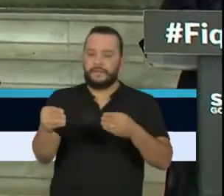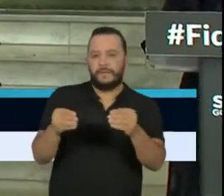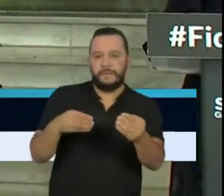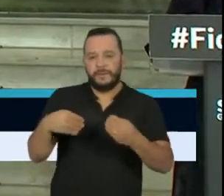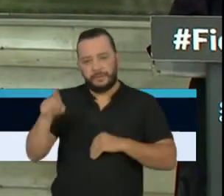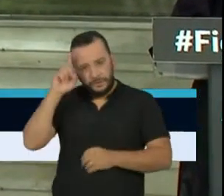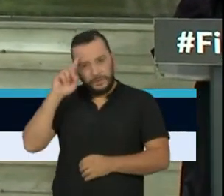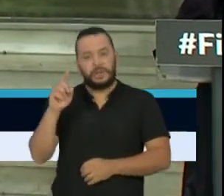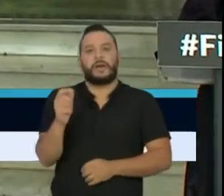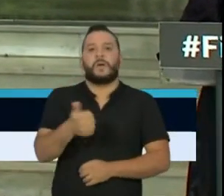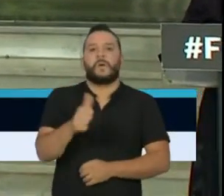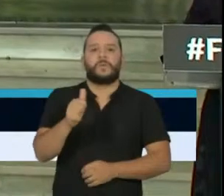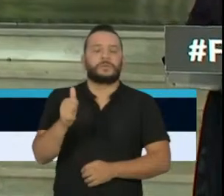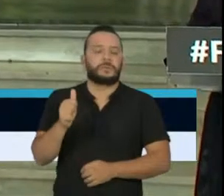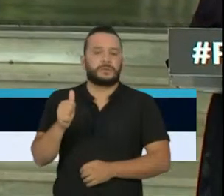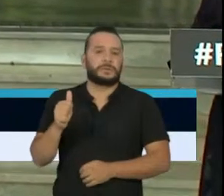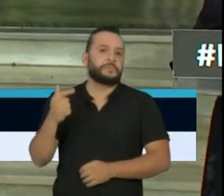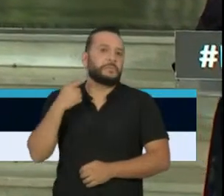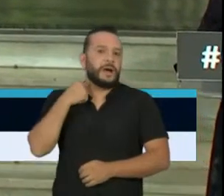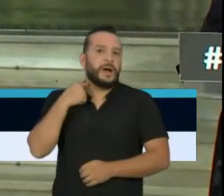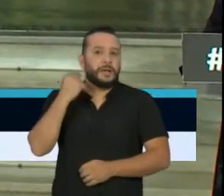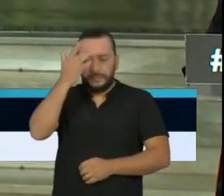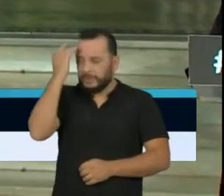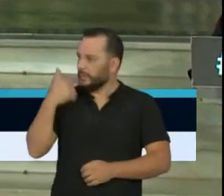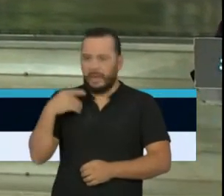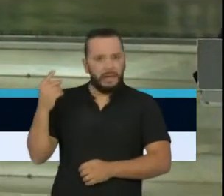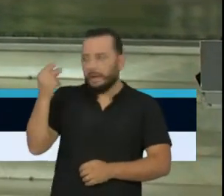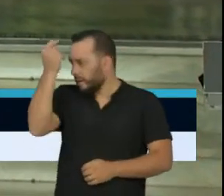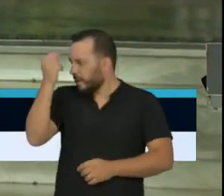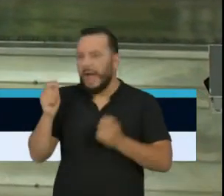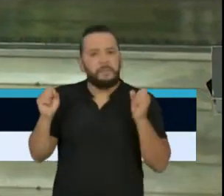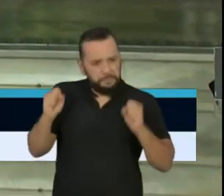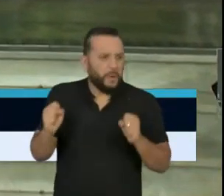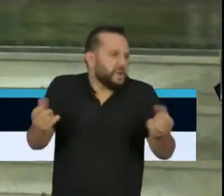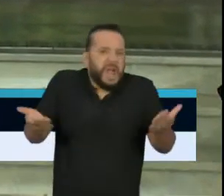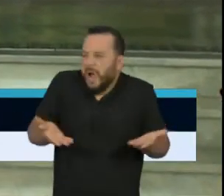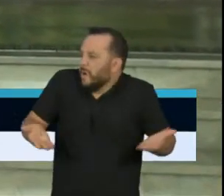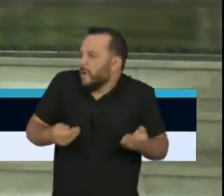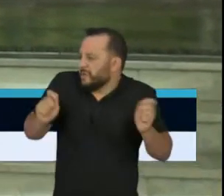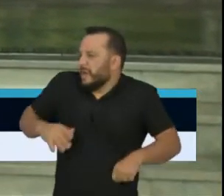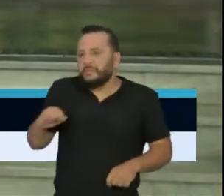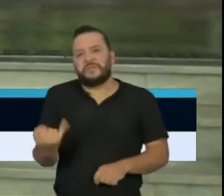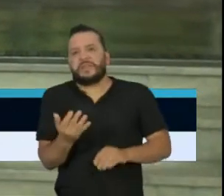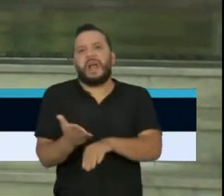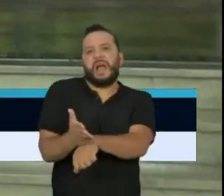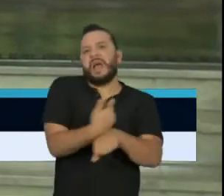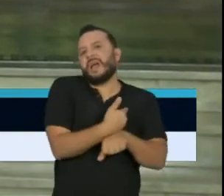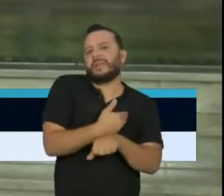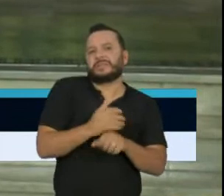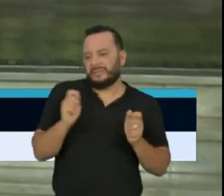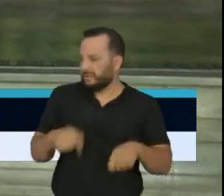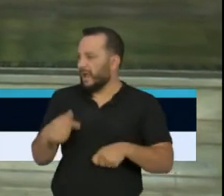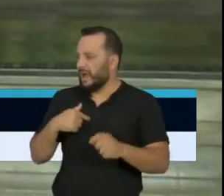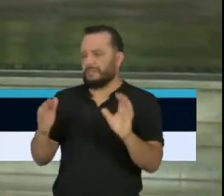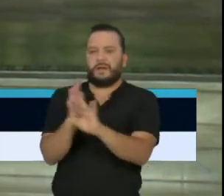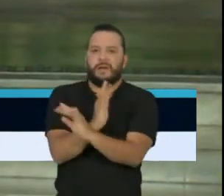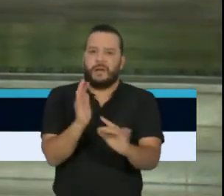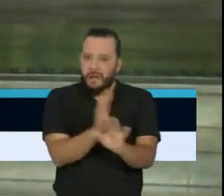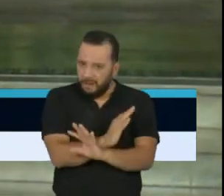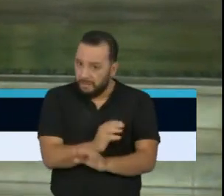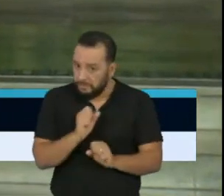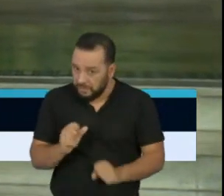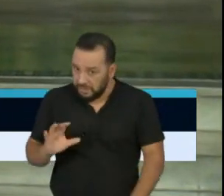dia 11, será que as pessoas não começaram a pensar, se vai relaxar está tudo bem, e até por isso esse aumento detectado